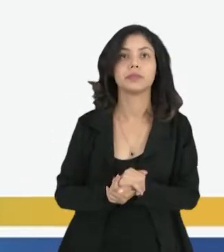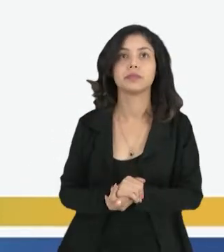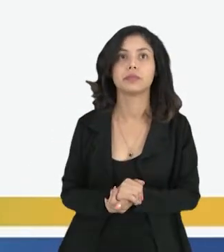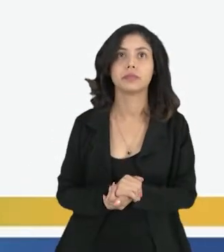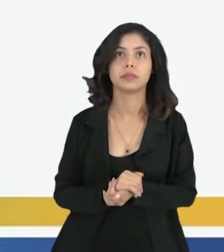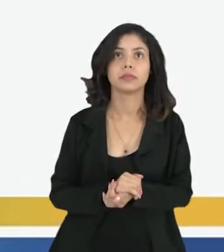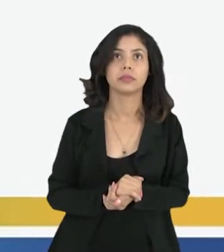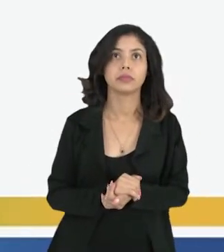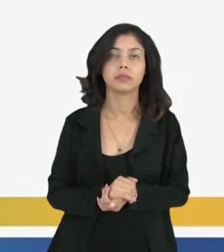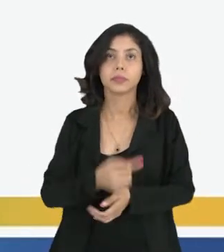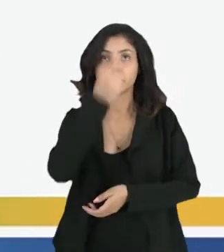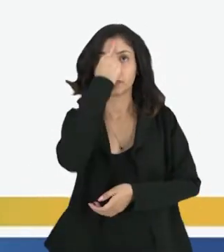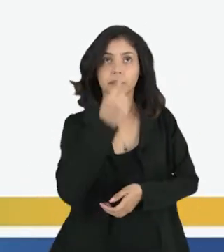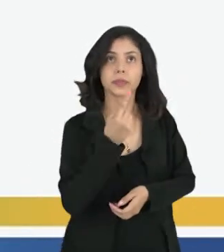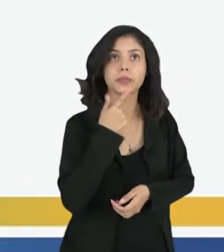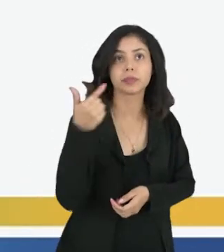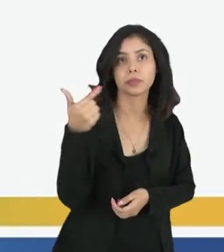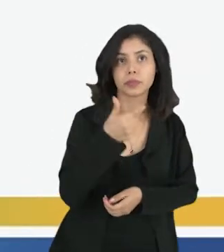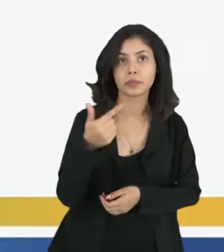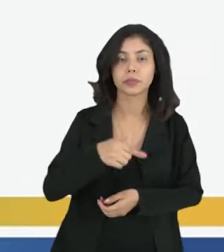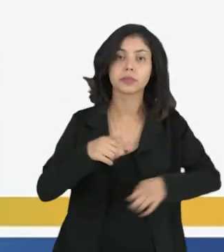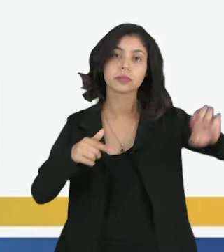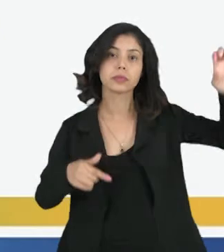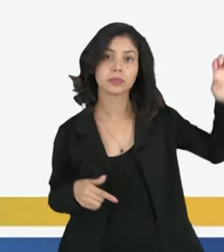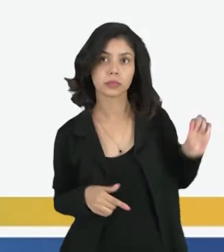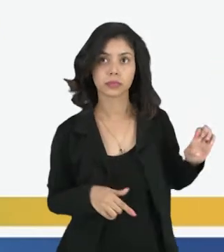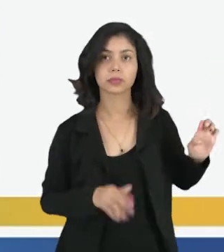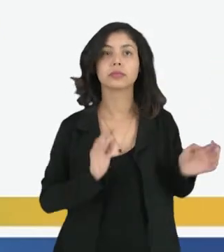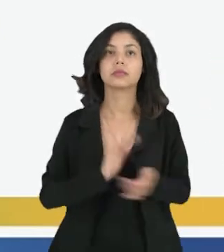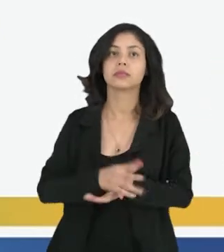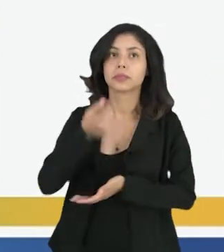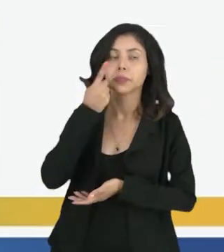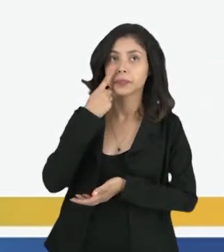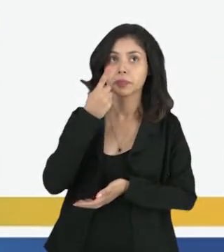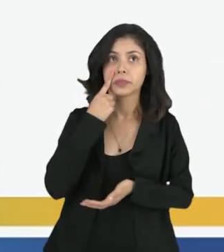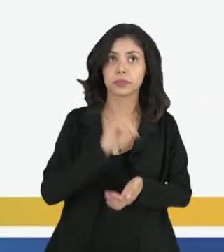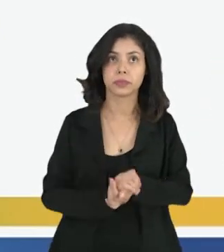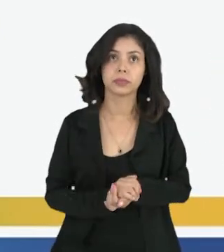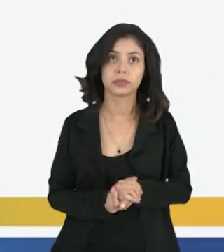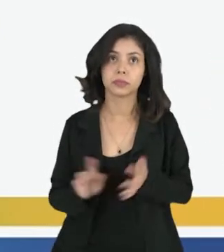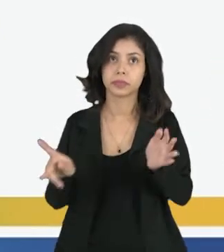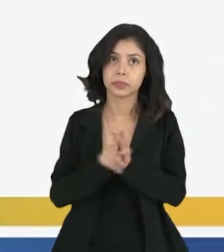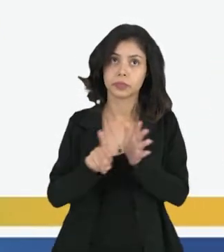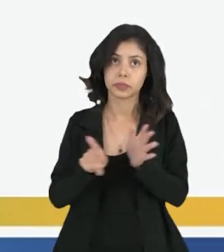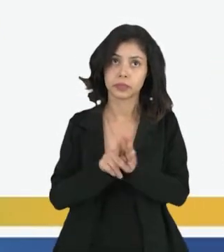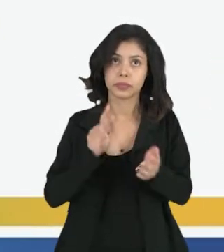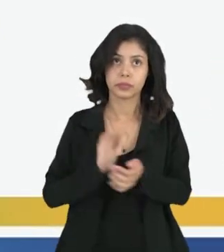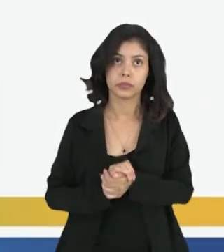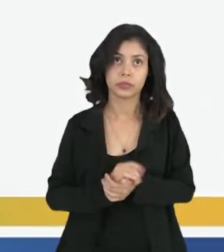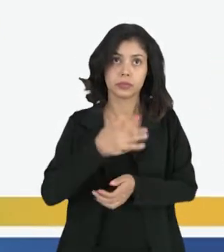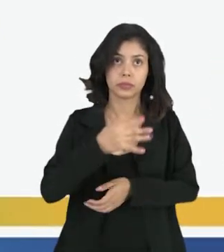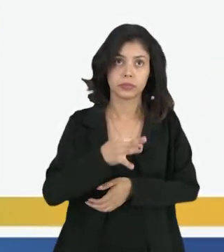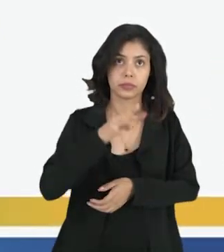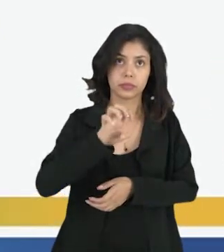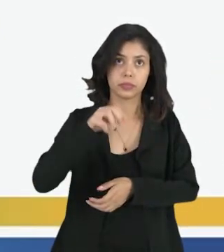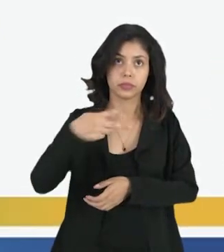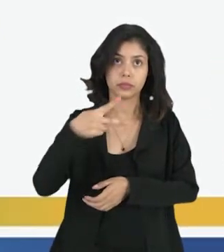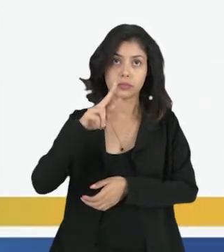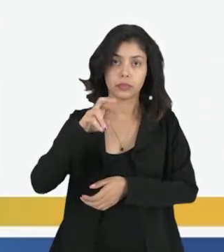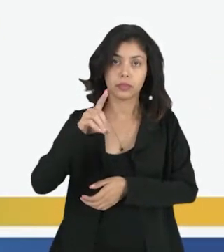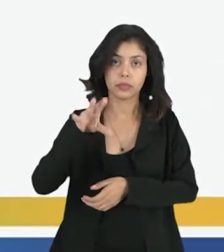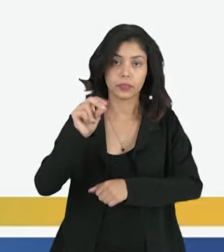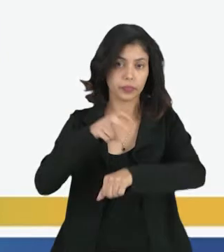indo para a figura número 2, o seu lado esquerdo, você vai ver aí que tem predominância do clima temperado, esse